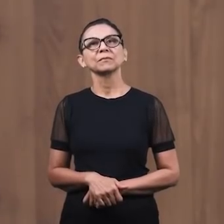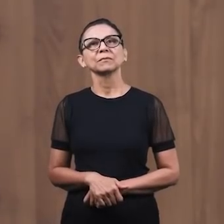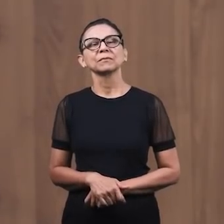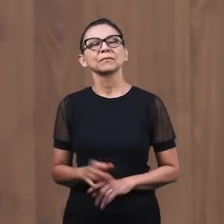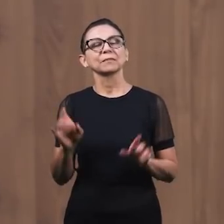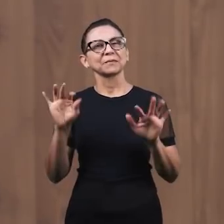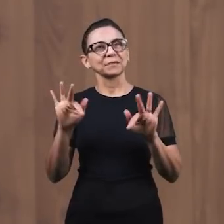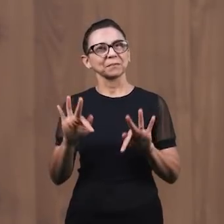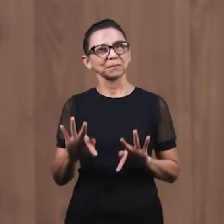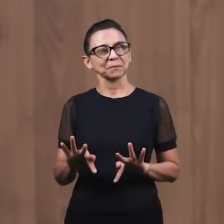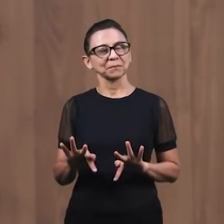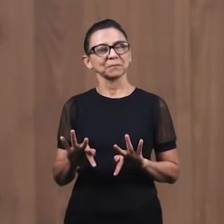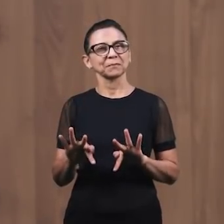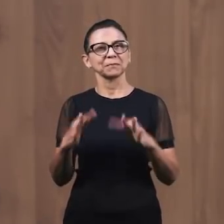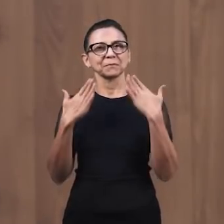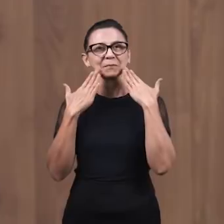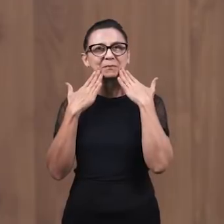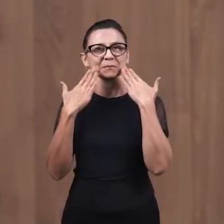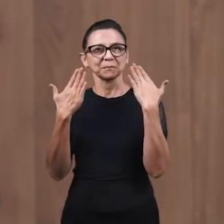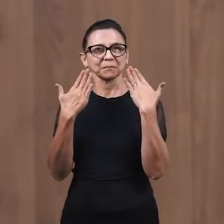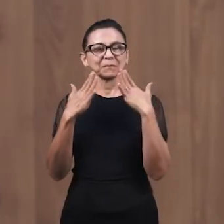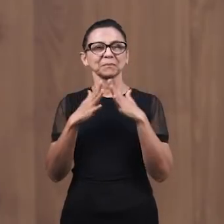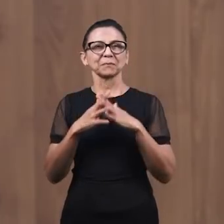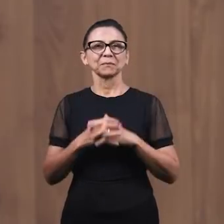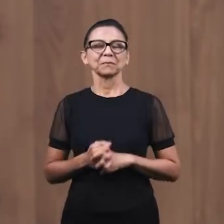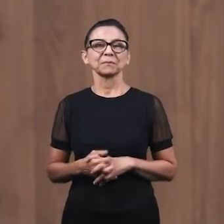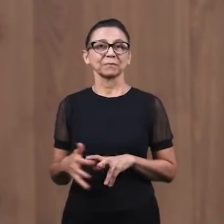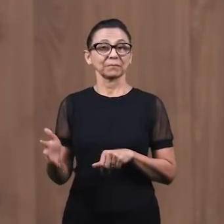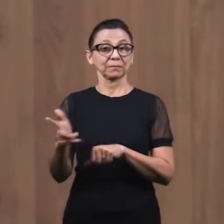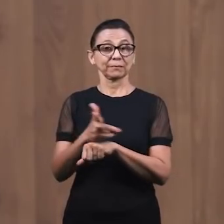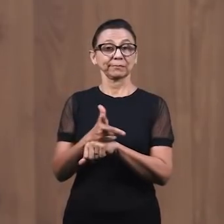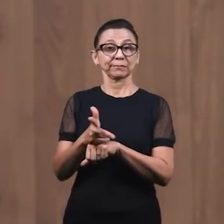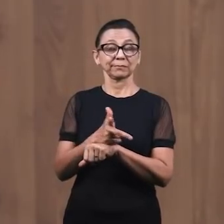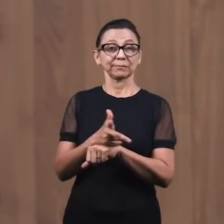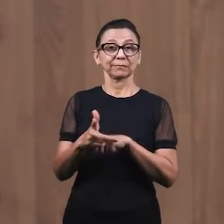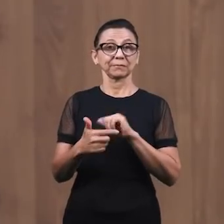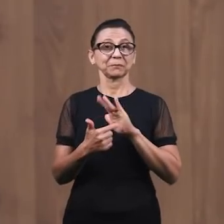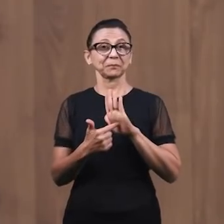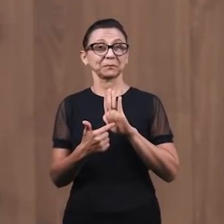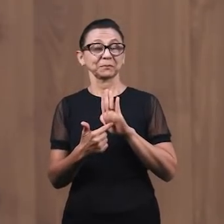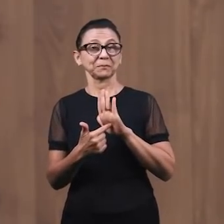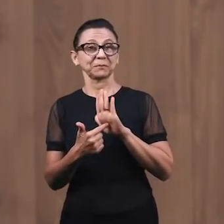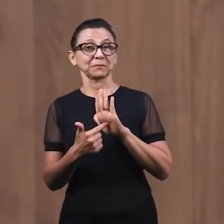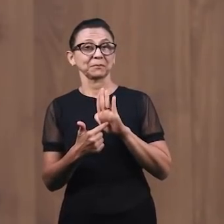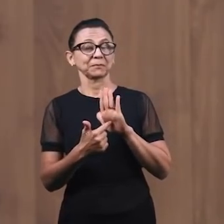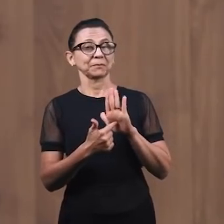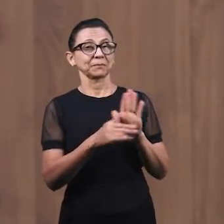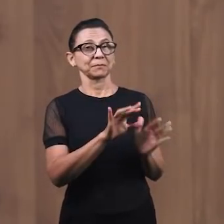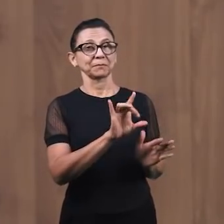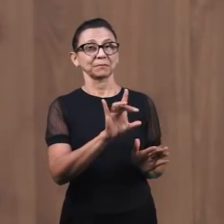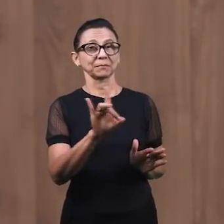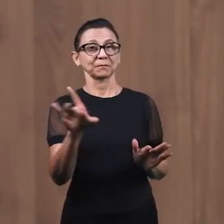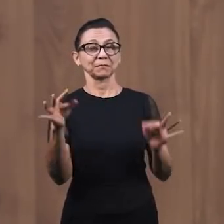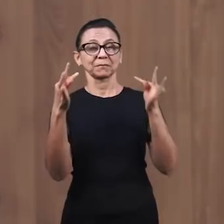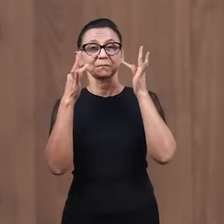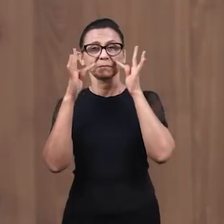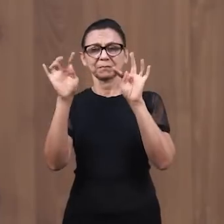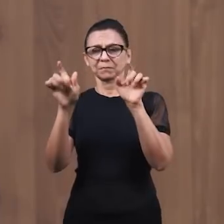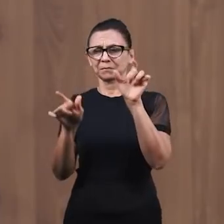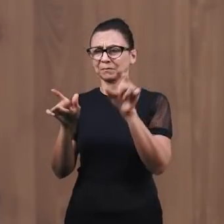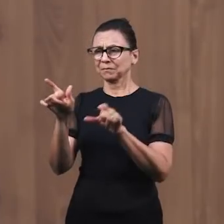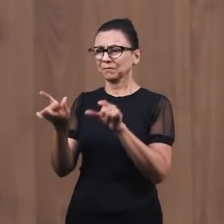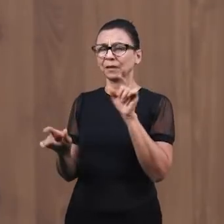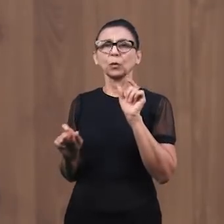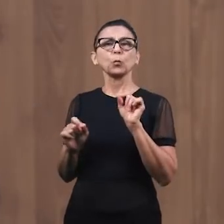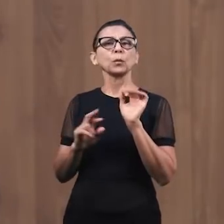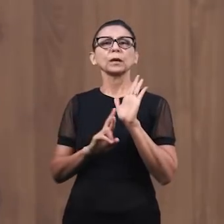Muito bem, irmãos, nós chegamos agora ao final da nossa apresentação dos nossos vídeos que mostram em cada